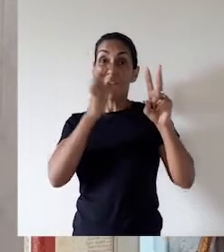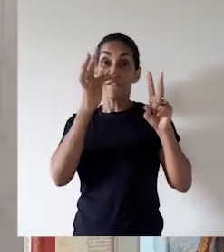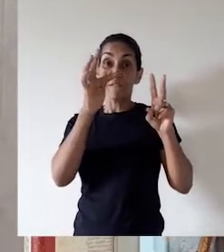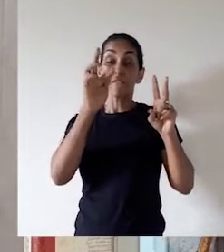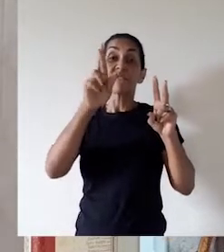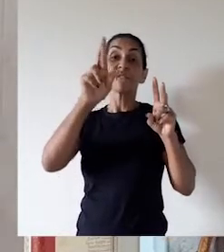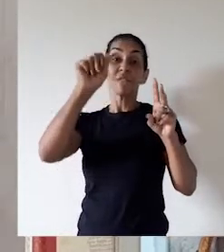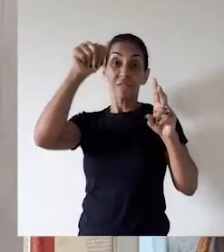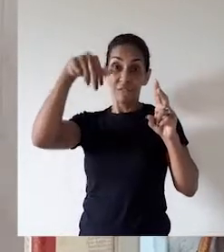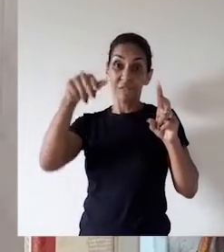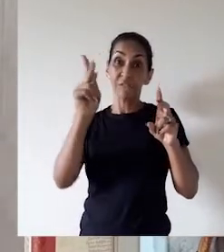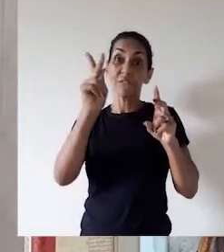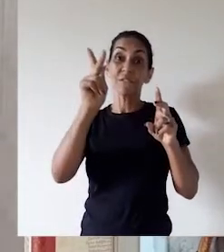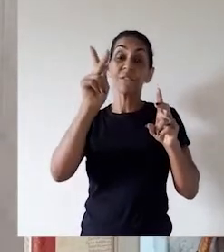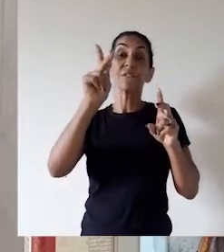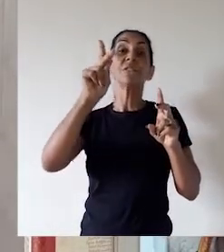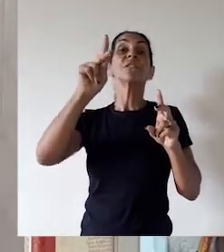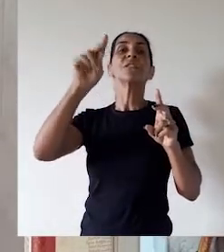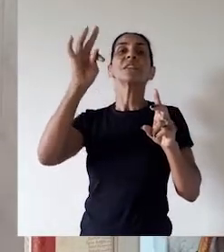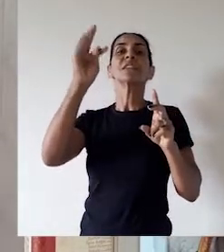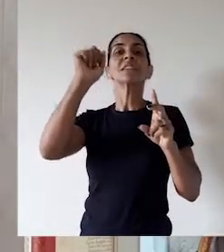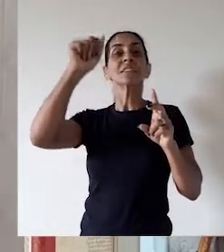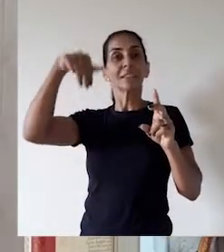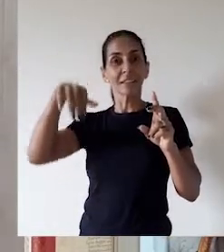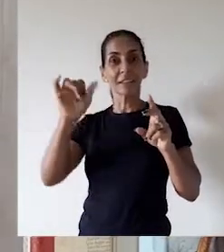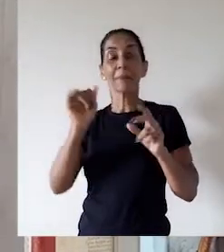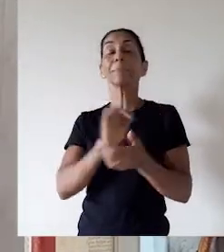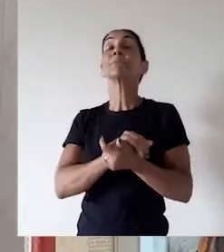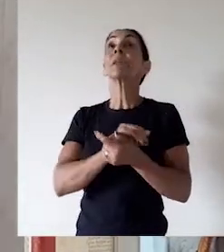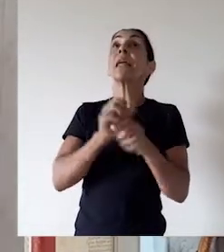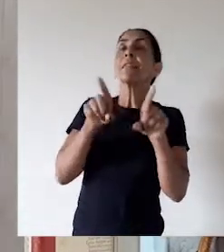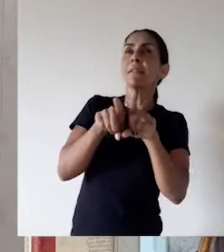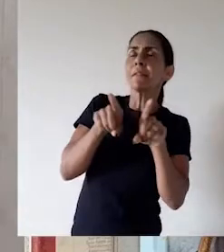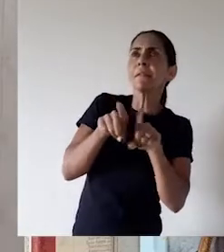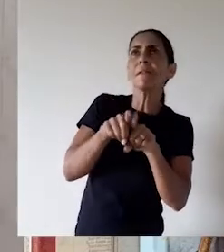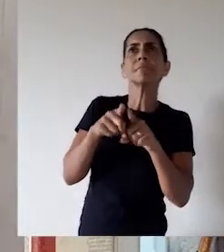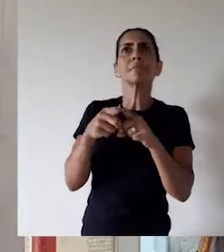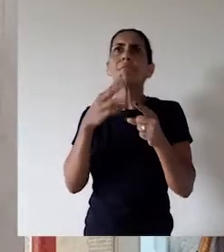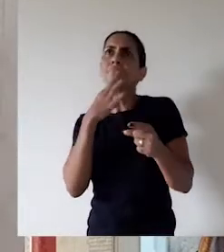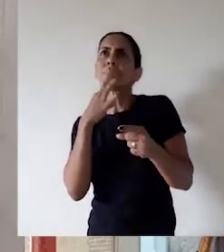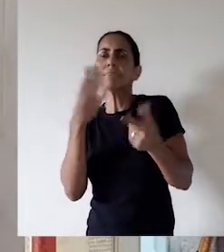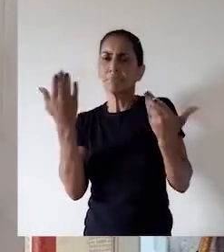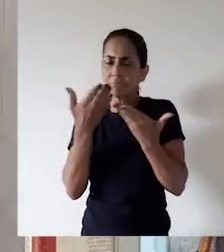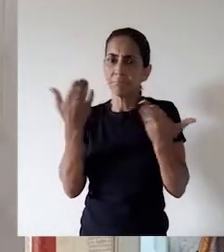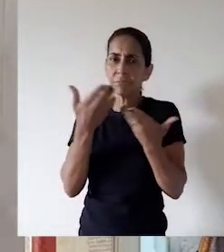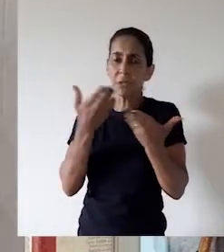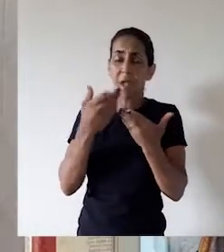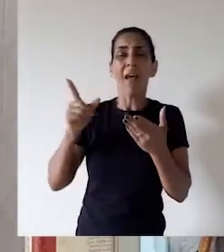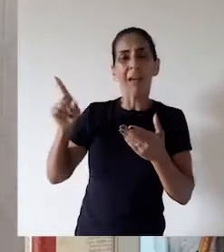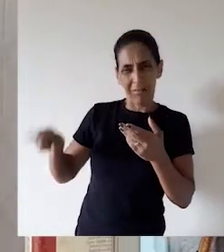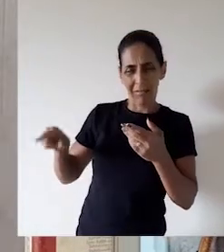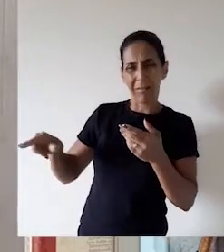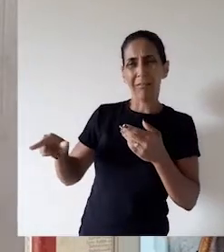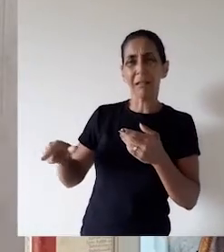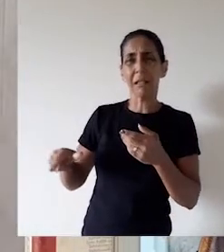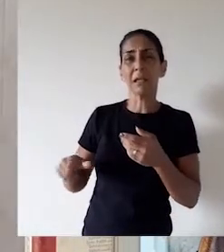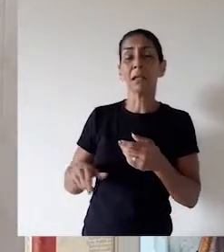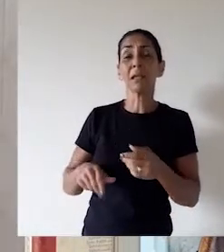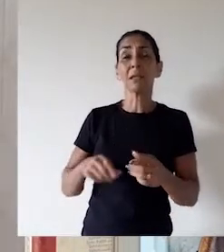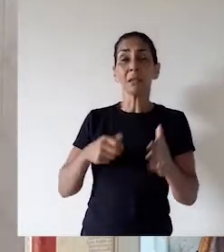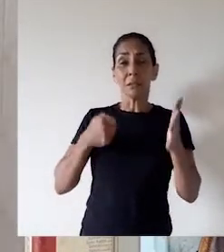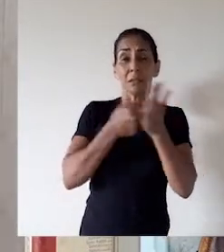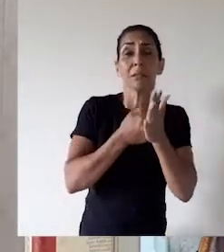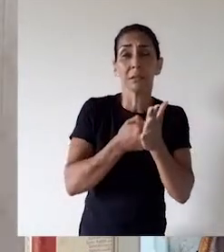Frankenstein, o Prometeu moderno, ou apenas Frankenstein, como conhecemos nos dias de hoje. Ela também enfrentou muita adversidade,